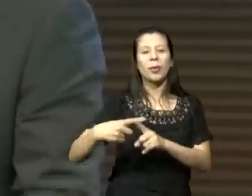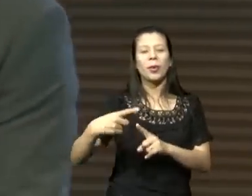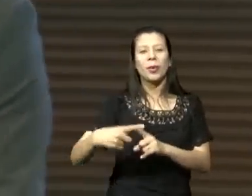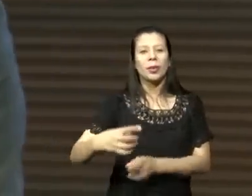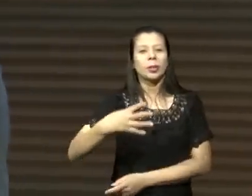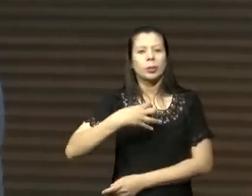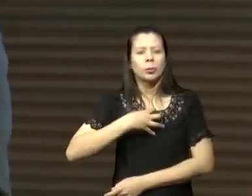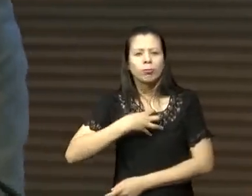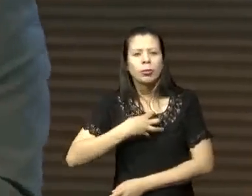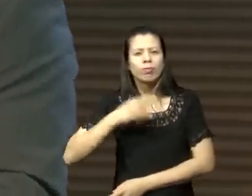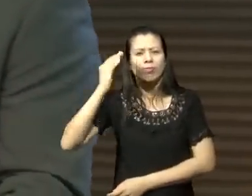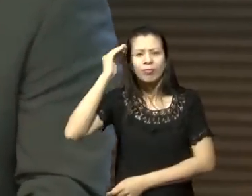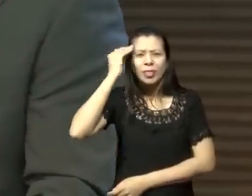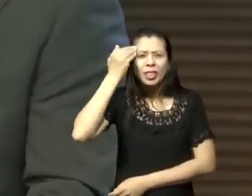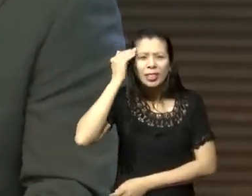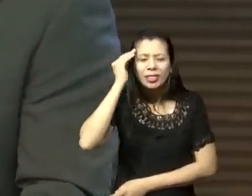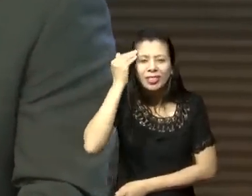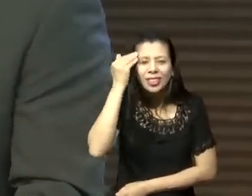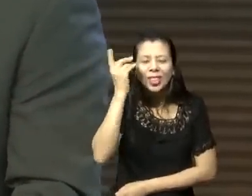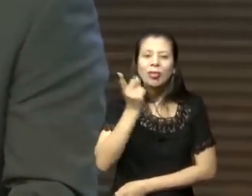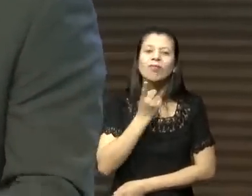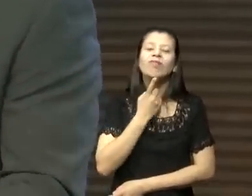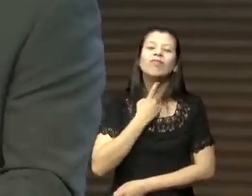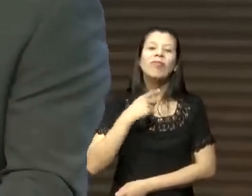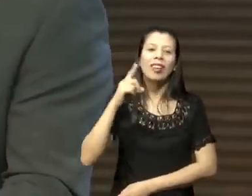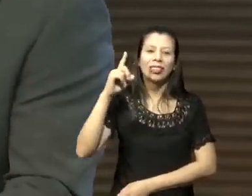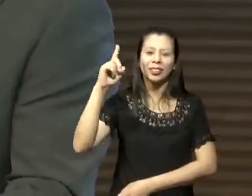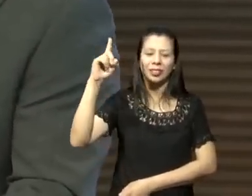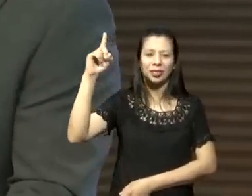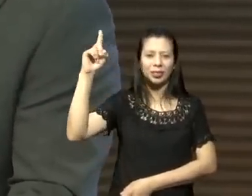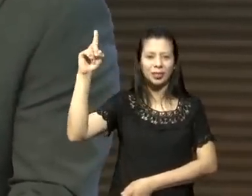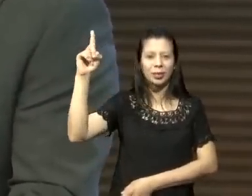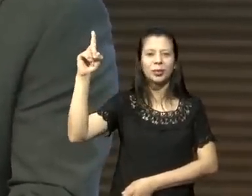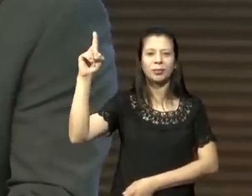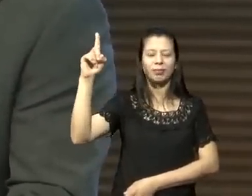das águas Bates mais Jesus